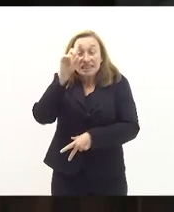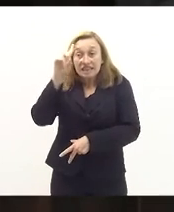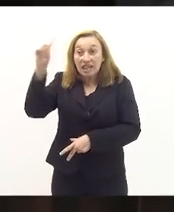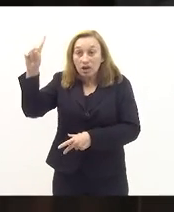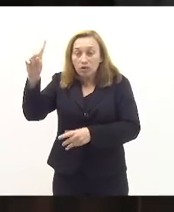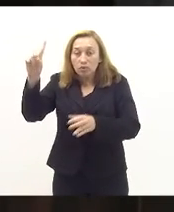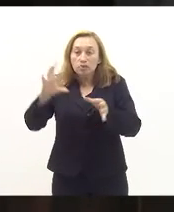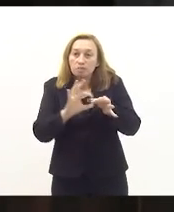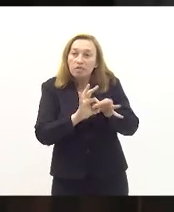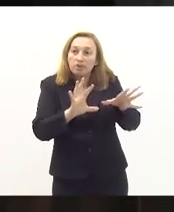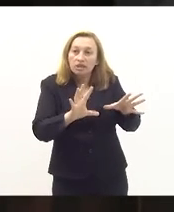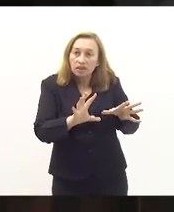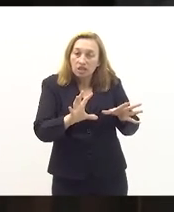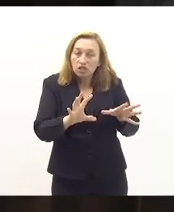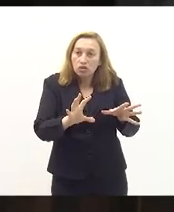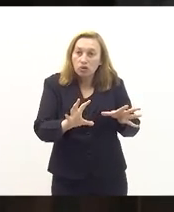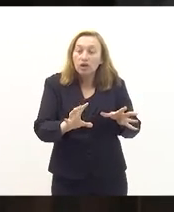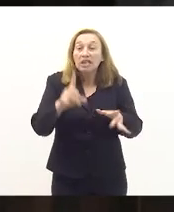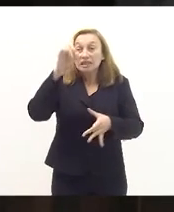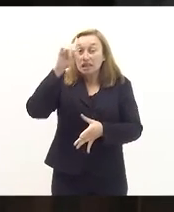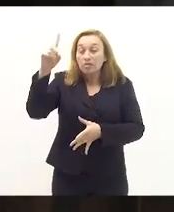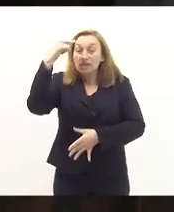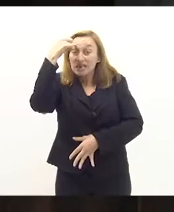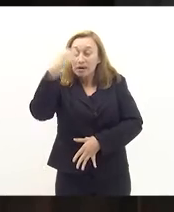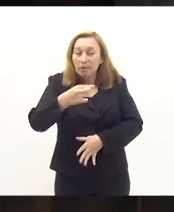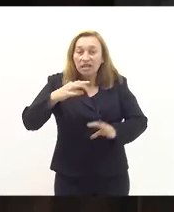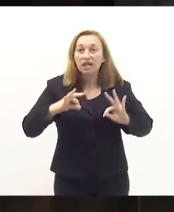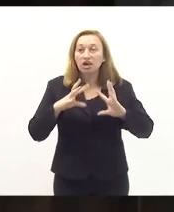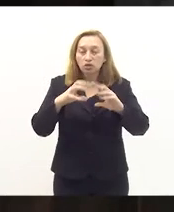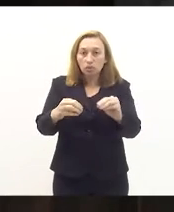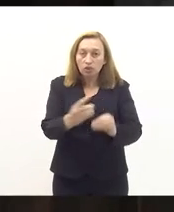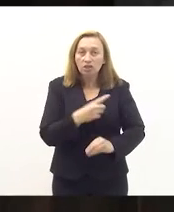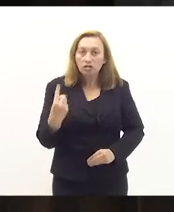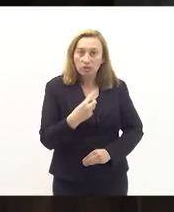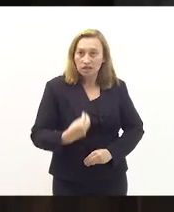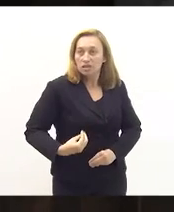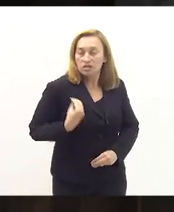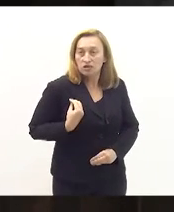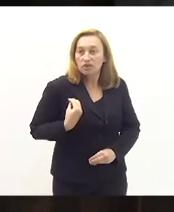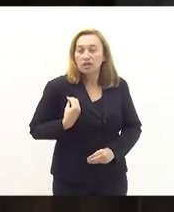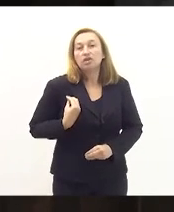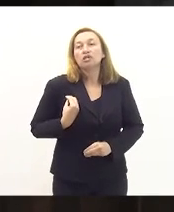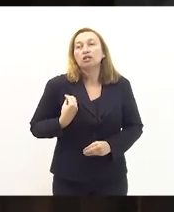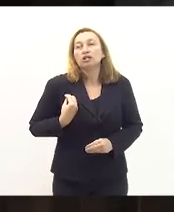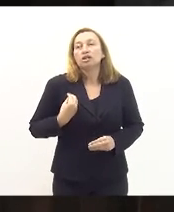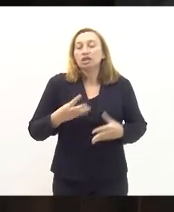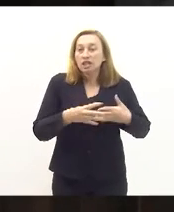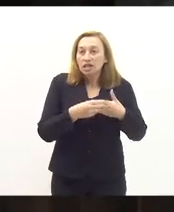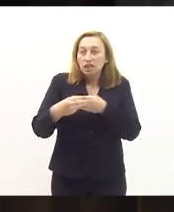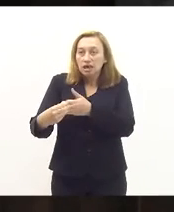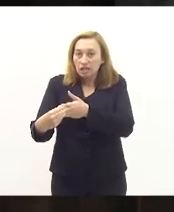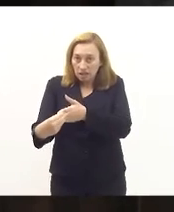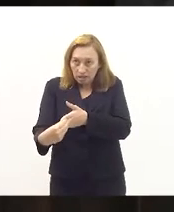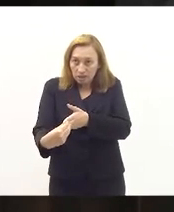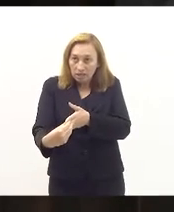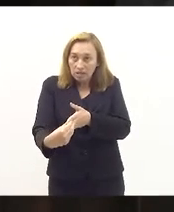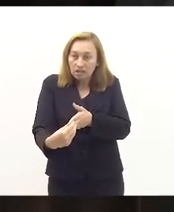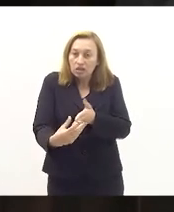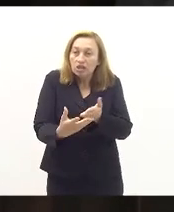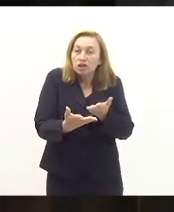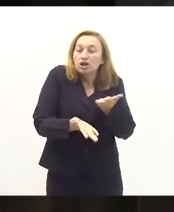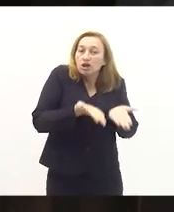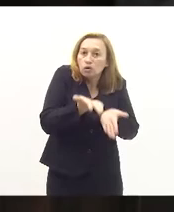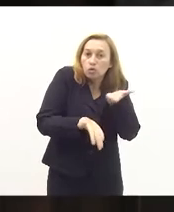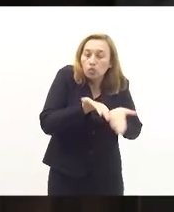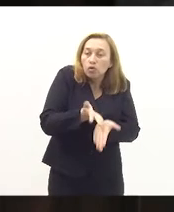sempre será o dono da vida ele que determina os nossos passos ele que determina para onde nós vamos e